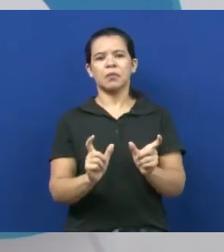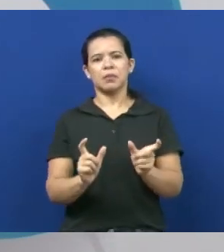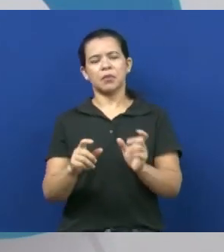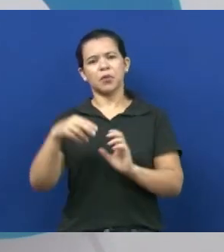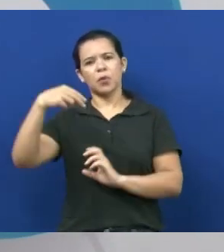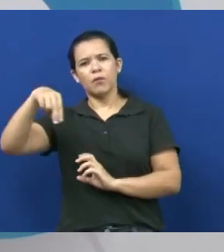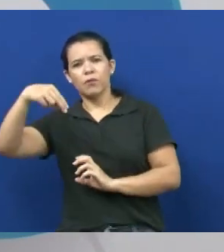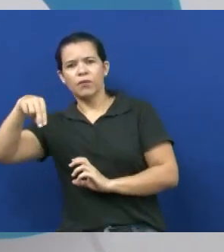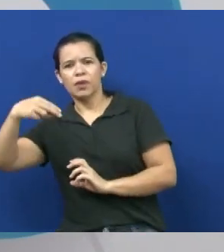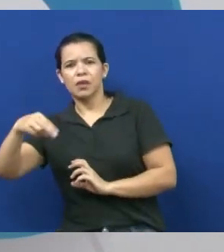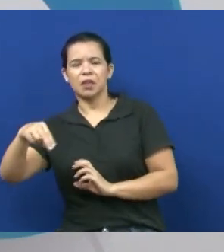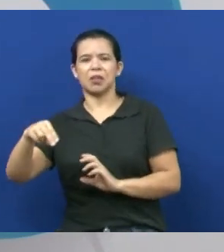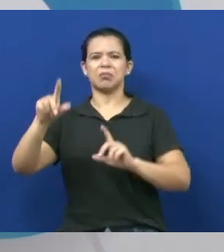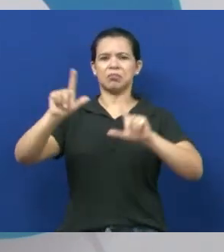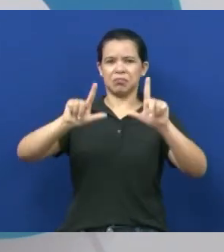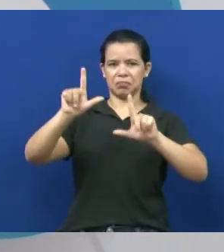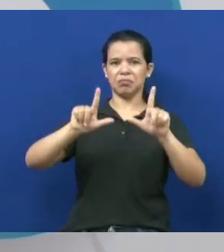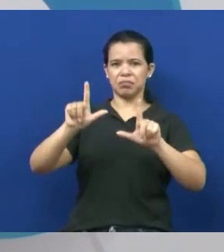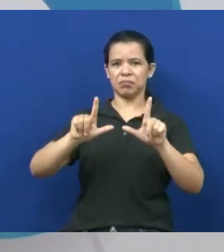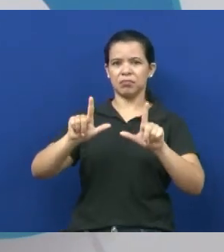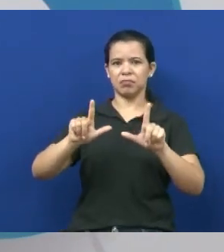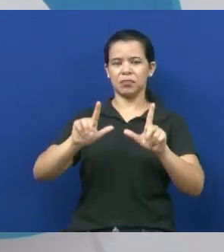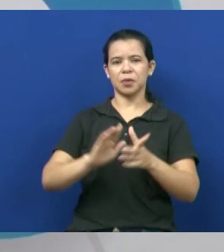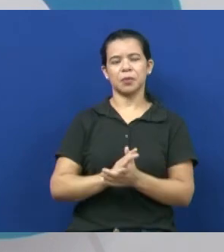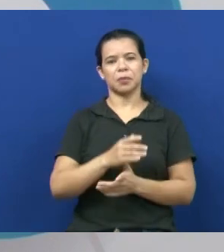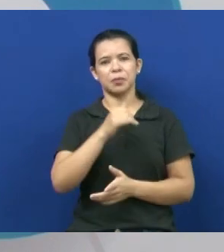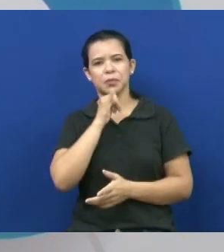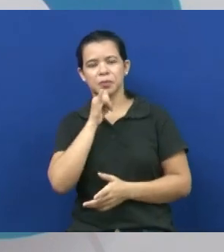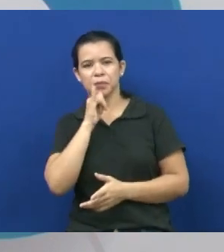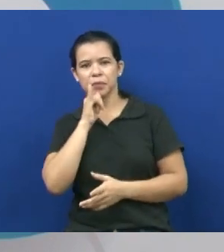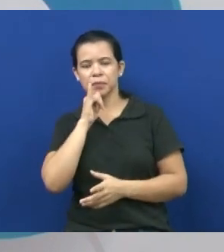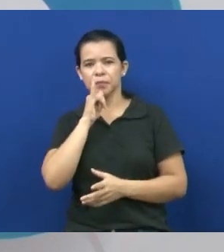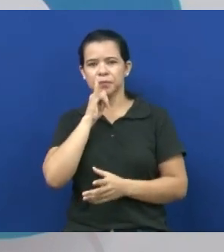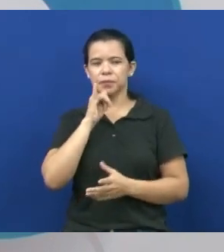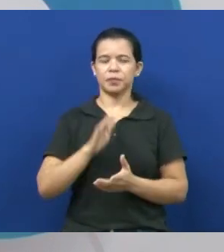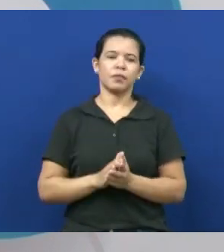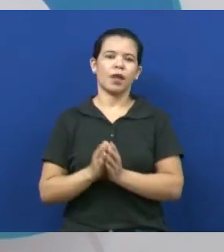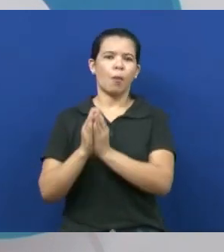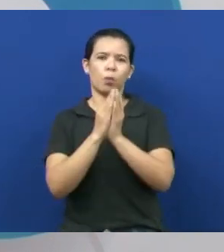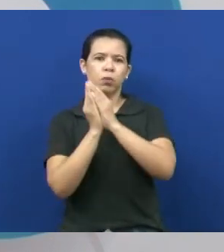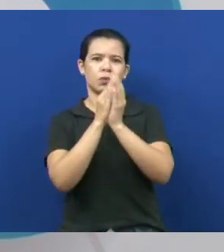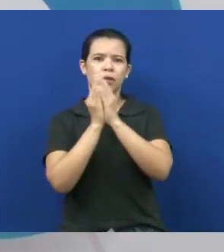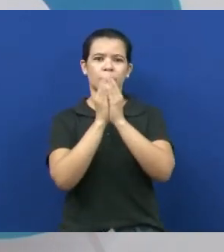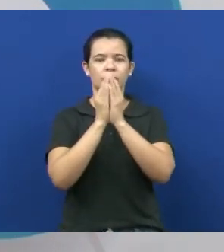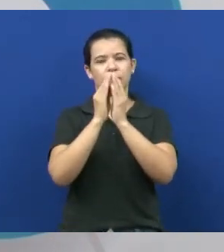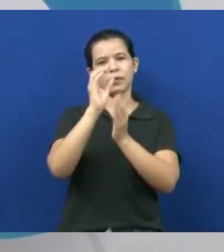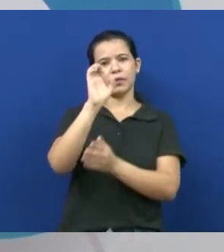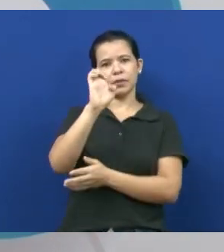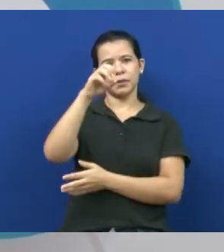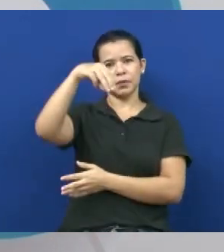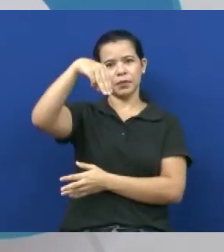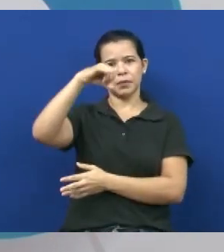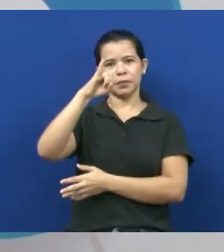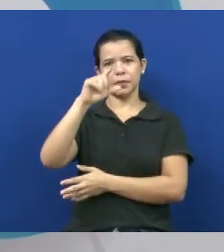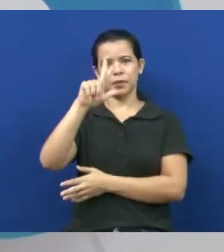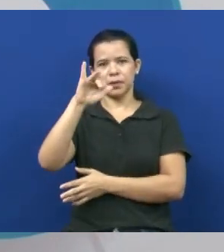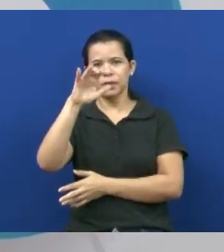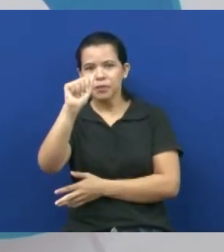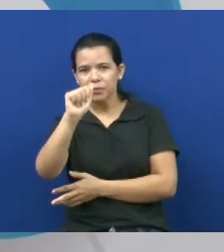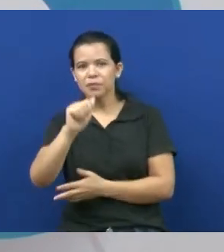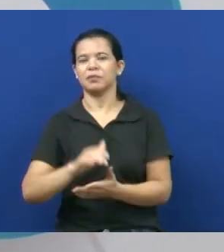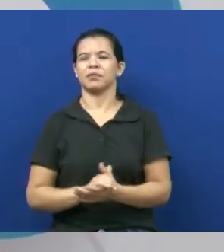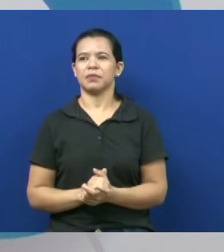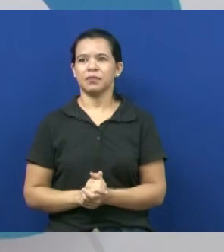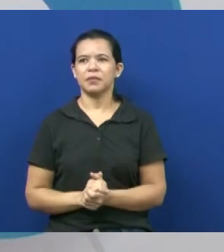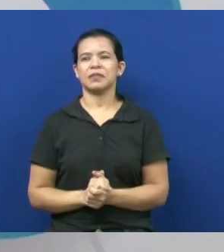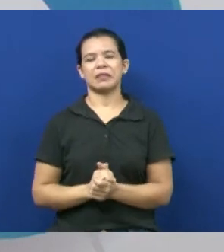minisséries, né, principalmente como a boneca Emília, né? Todo mundo conhece, né? Nas festinhas infantis